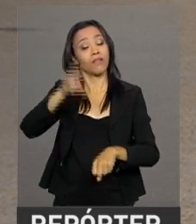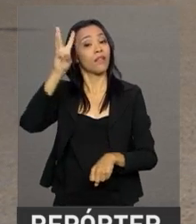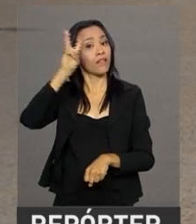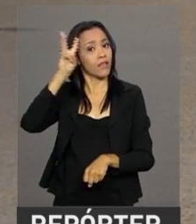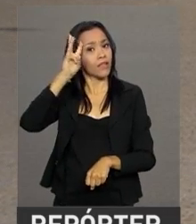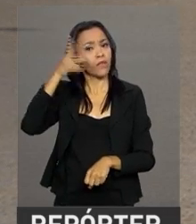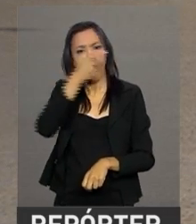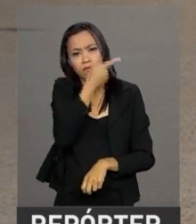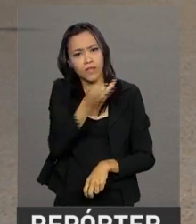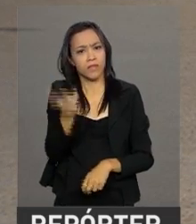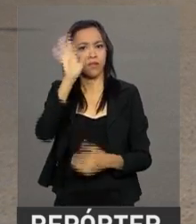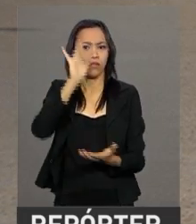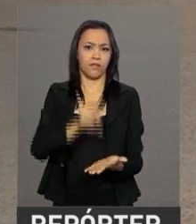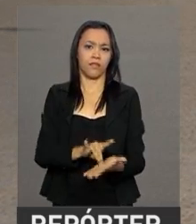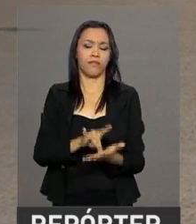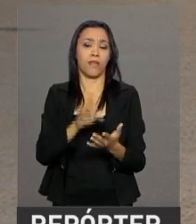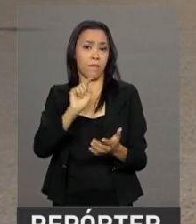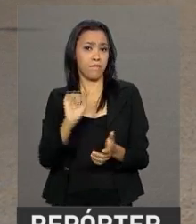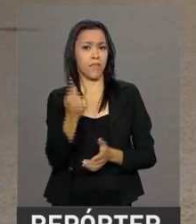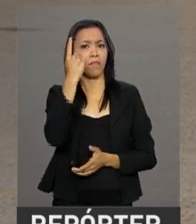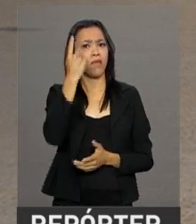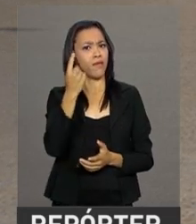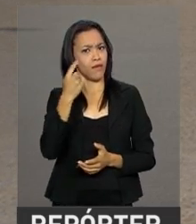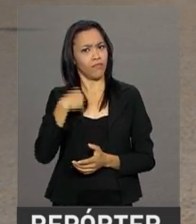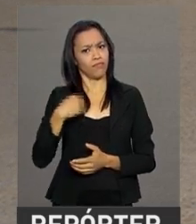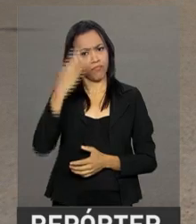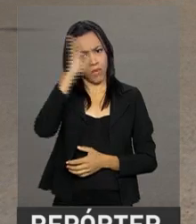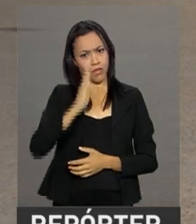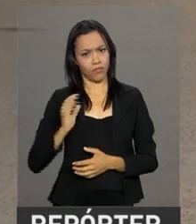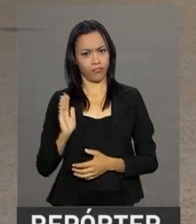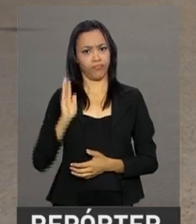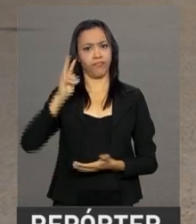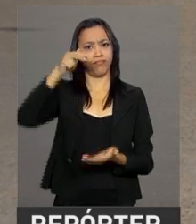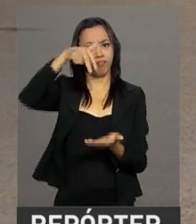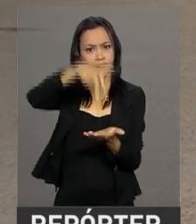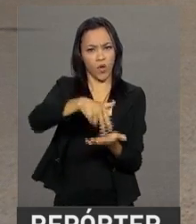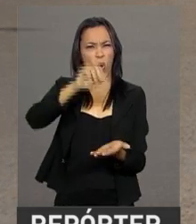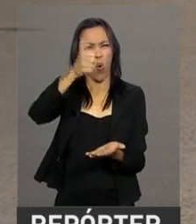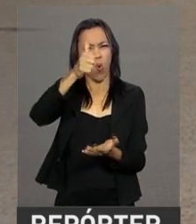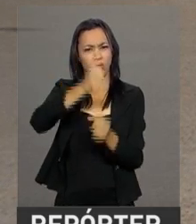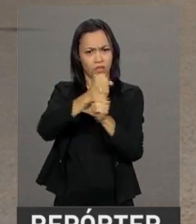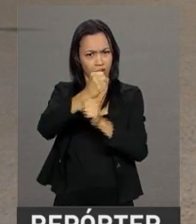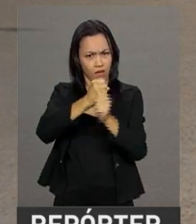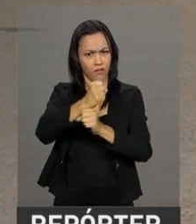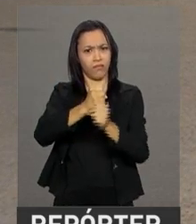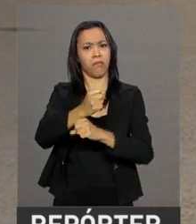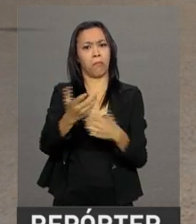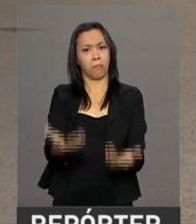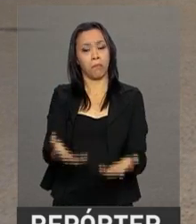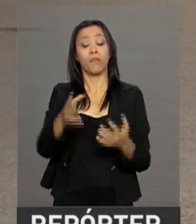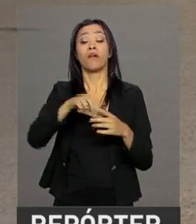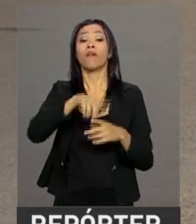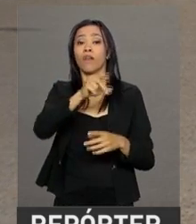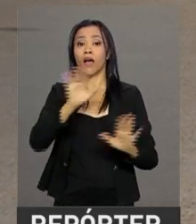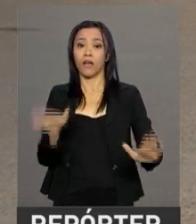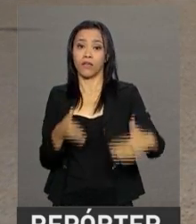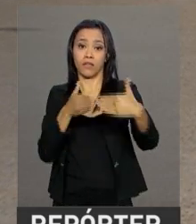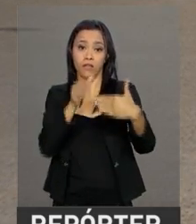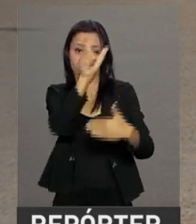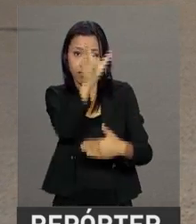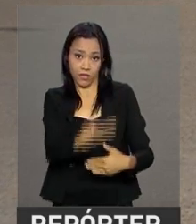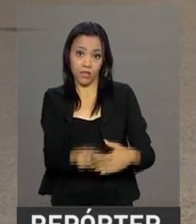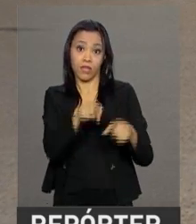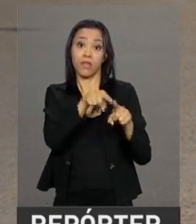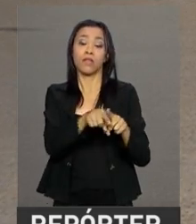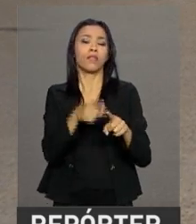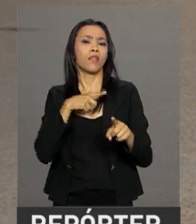uma visita oficial, a primeira de um chefe de Estado brasileiro em 11 anos. Temer vai ser recebido pelo imperador Akihito,